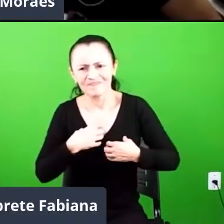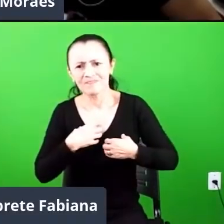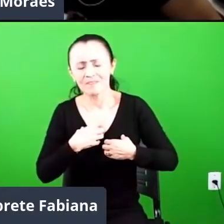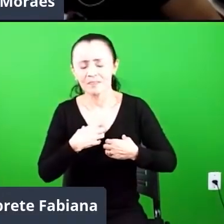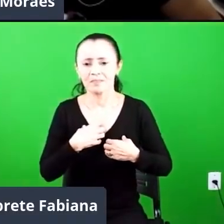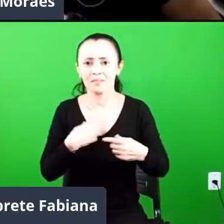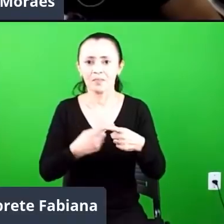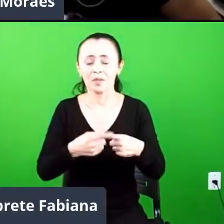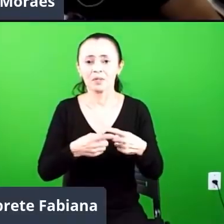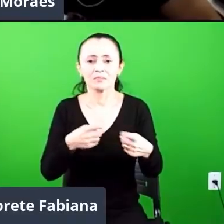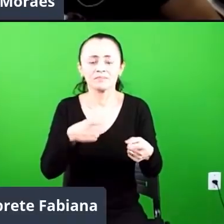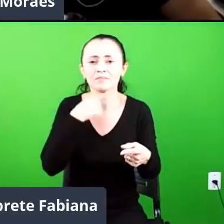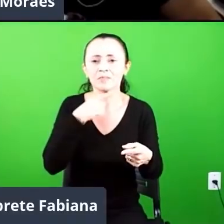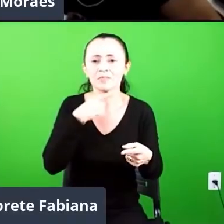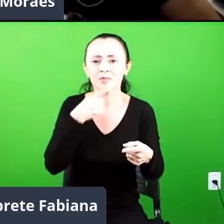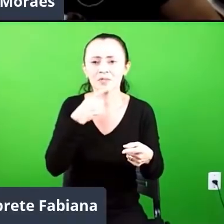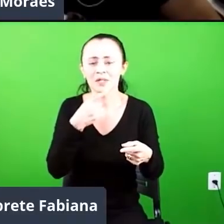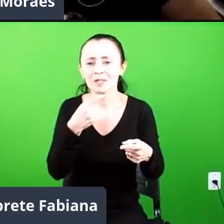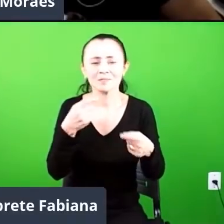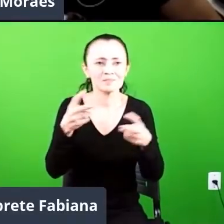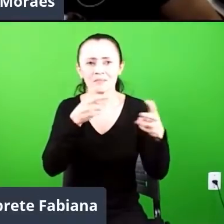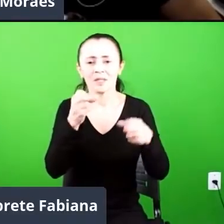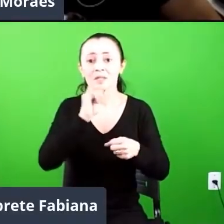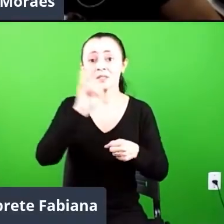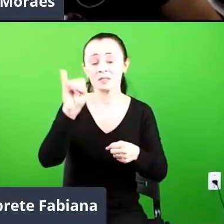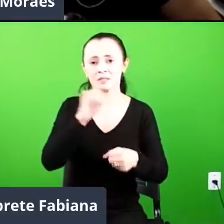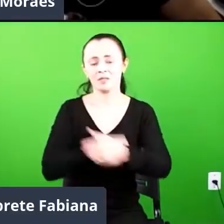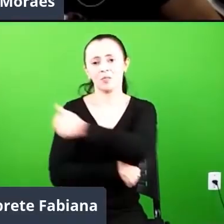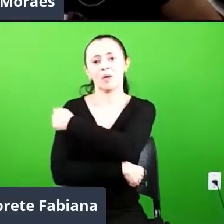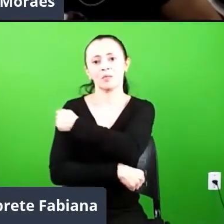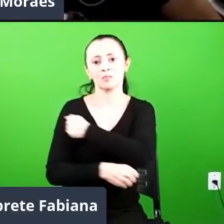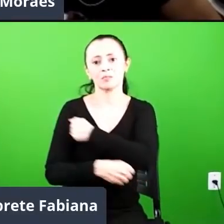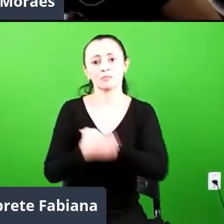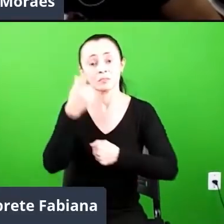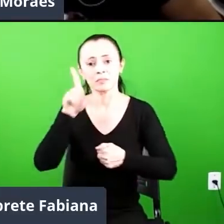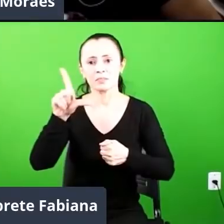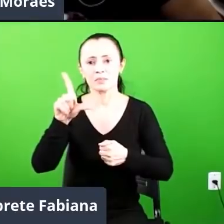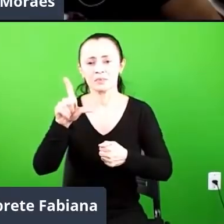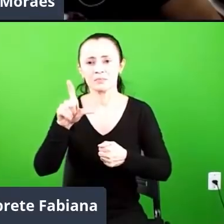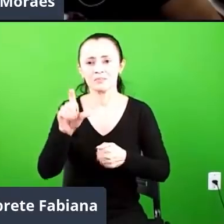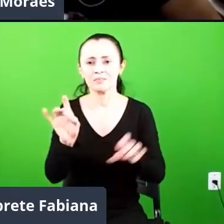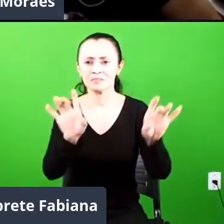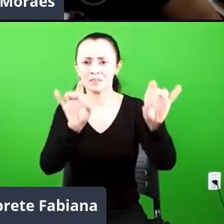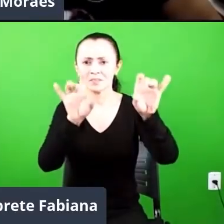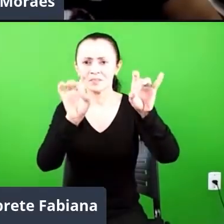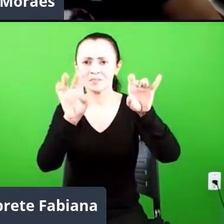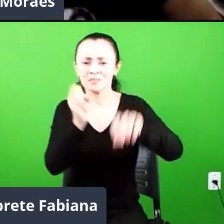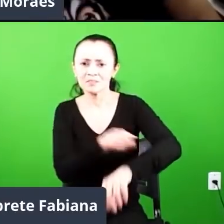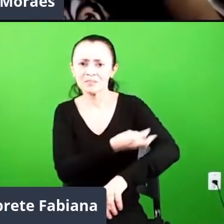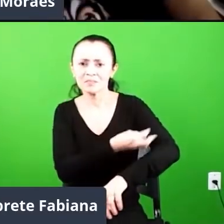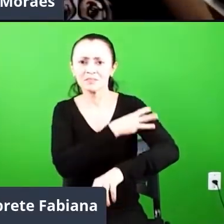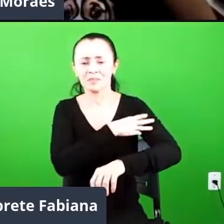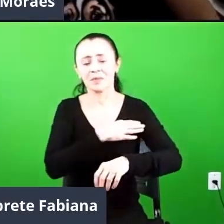caso, especificamente, que trabalhamos, né, eu digo trabalhamos porque quem foi professor dos anos iniciais nunca perde esse gostinho pela sala de aula